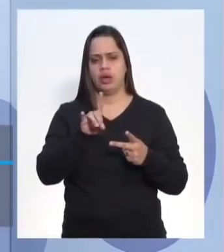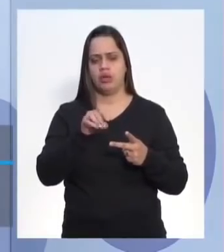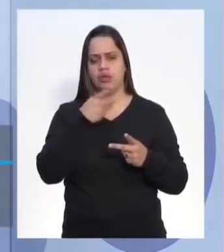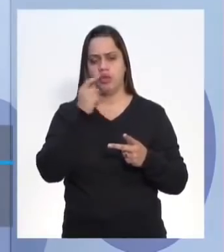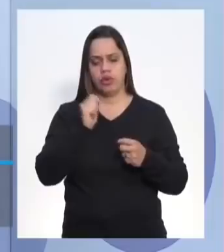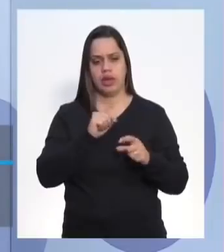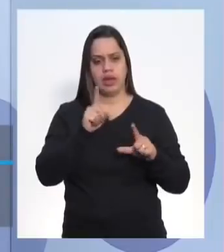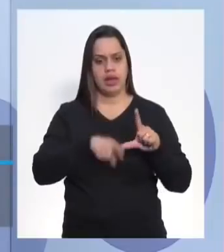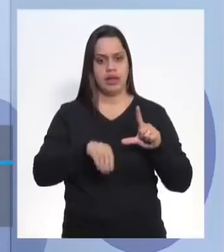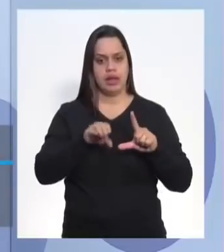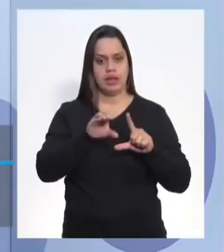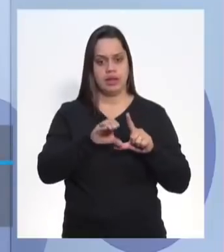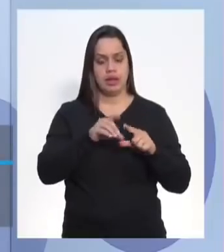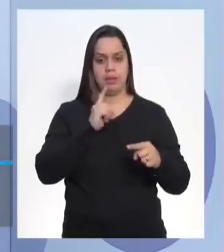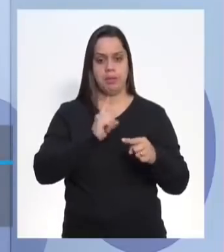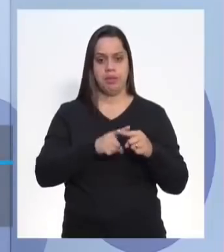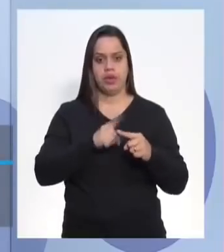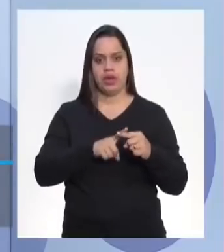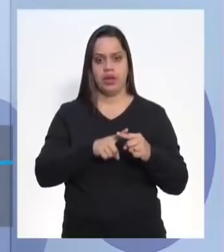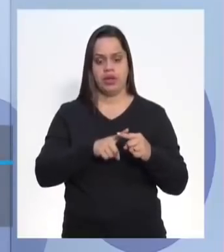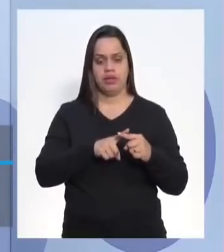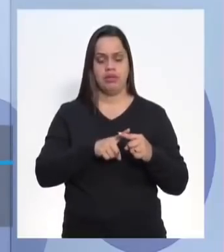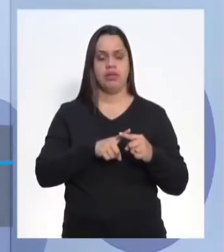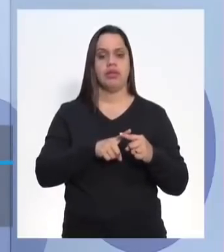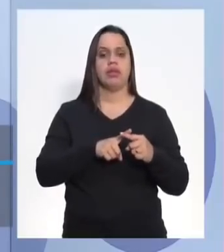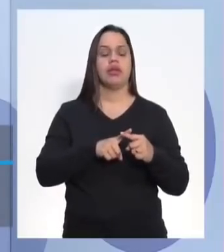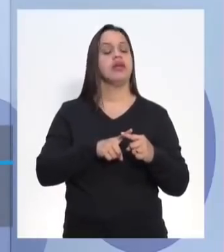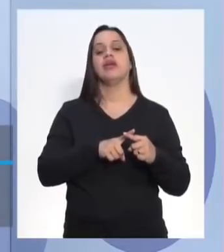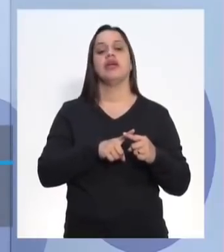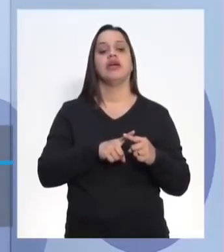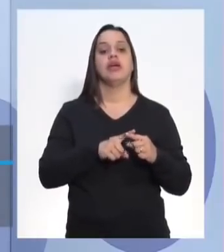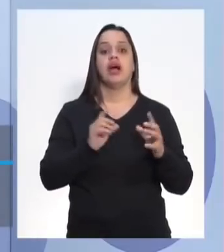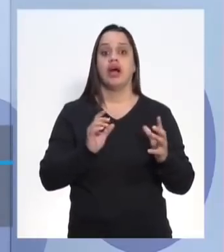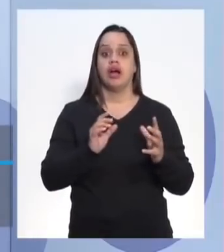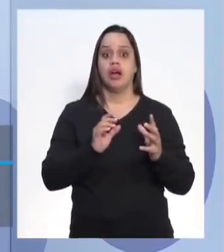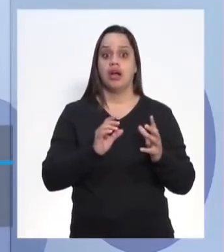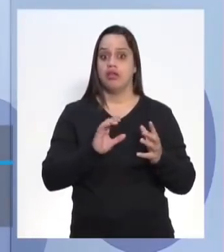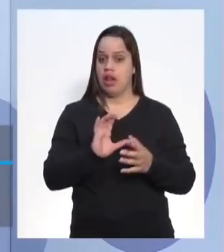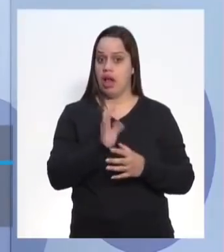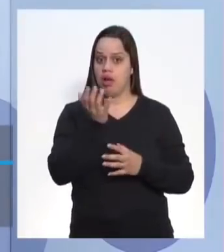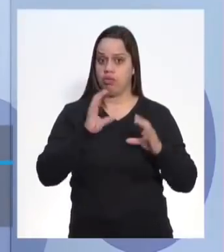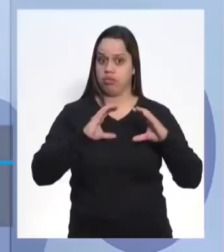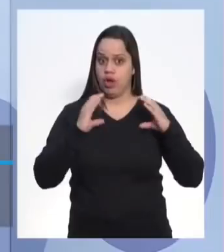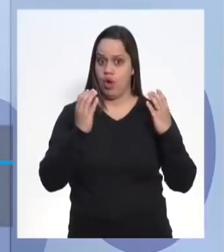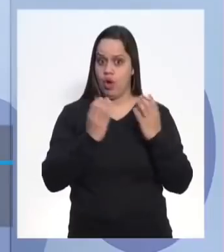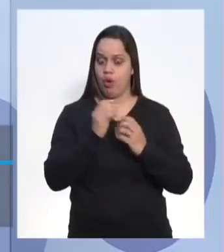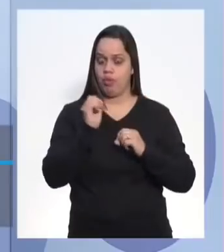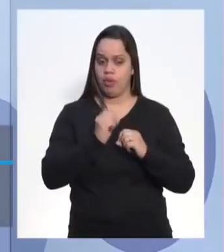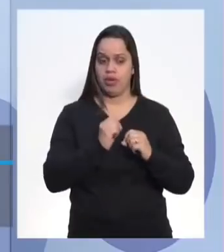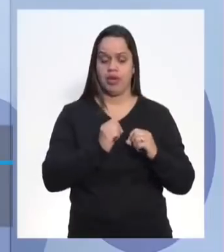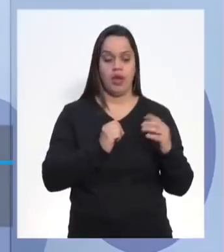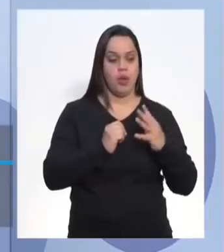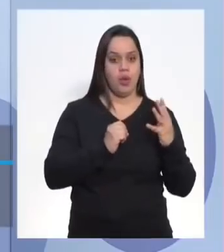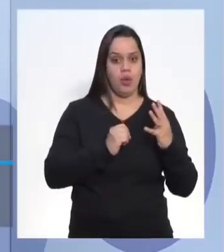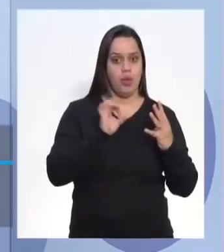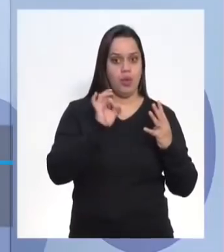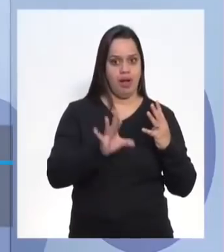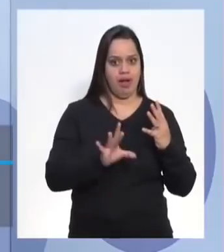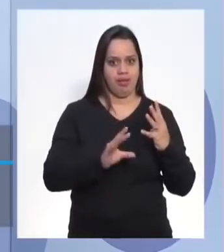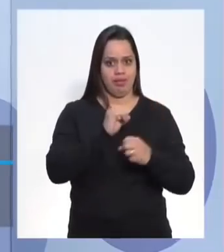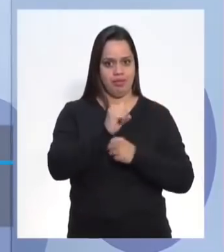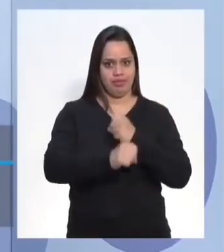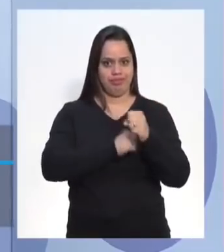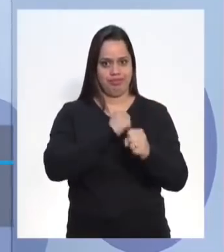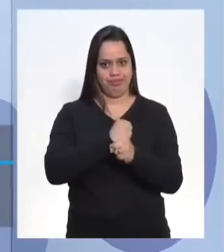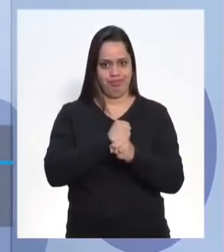C, pois a Copa é de 4 em 4 anos. Boa! Ó, a dica aí. Então,